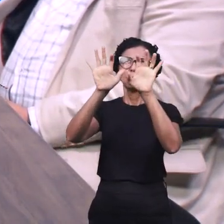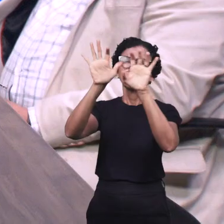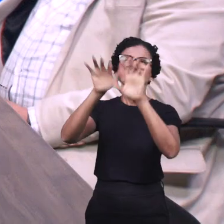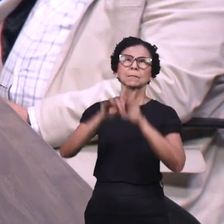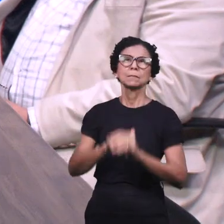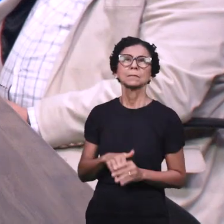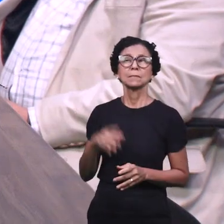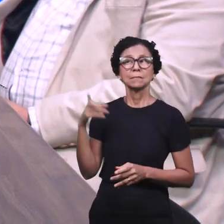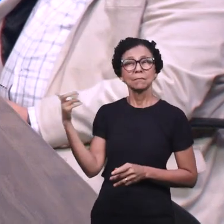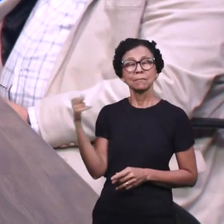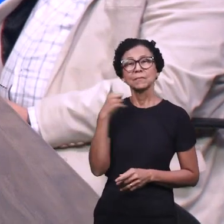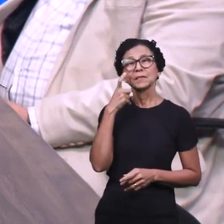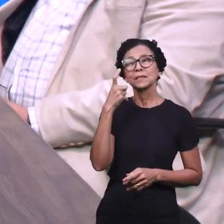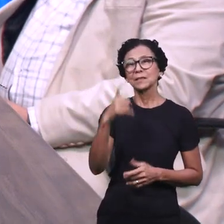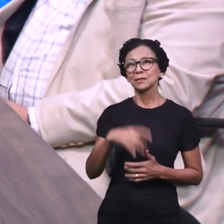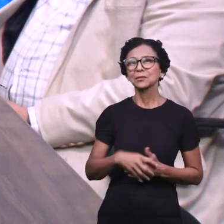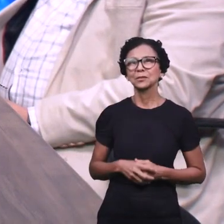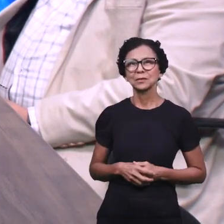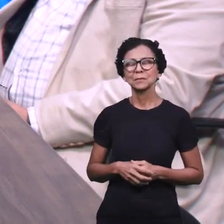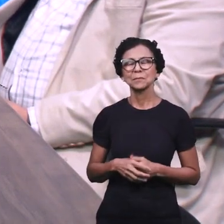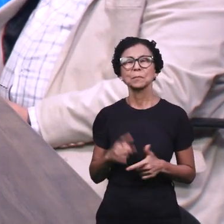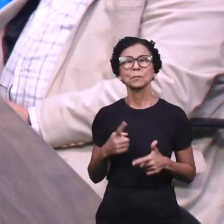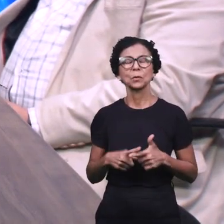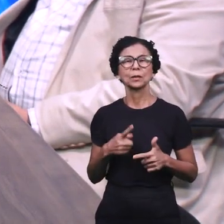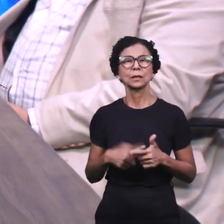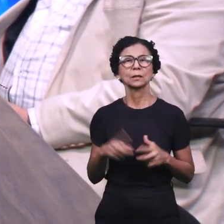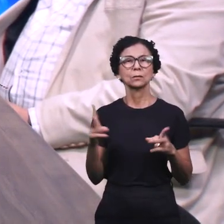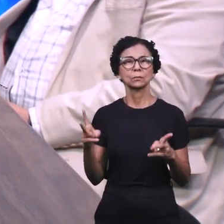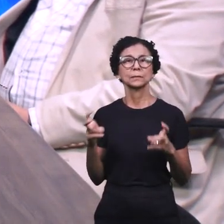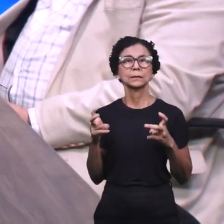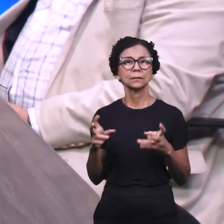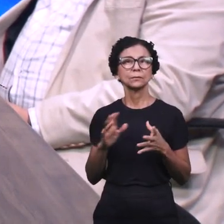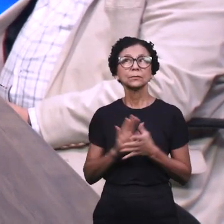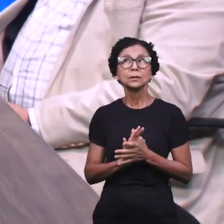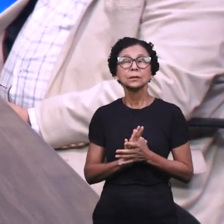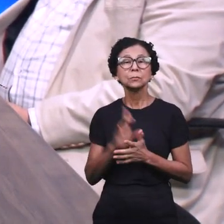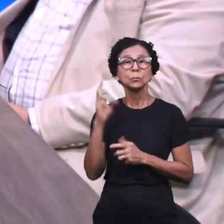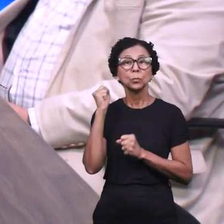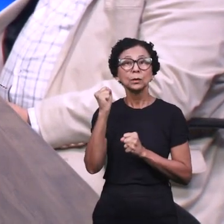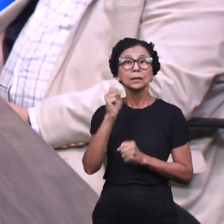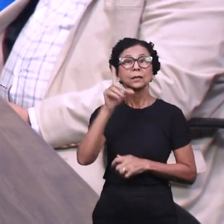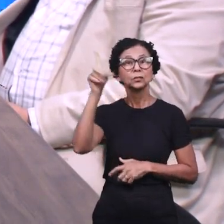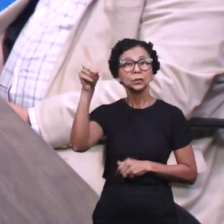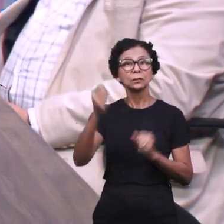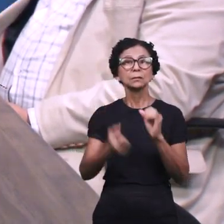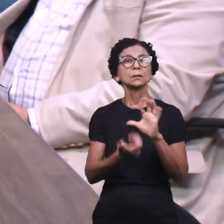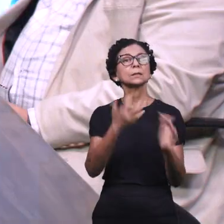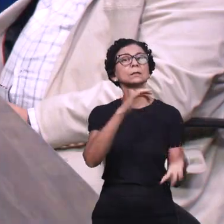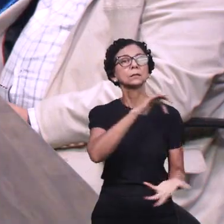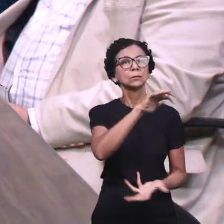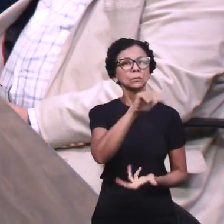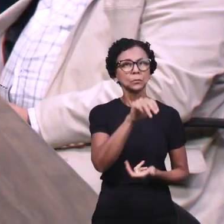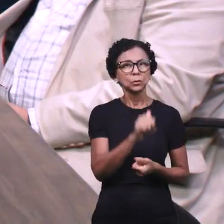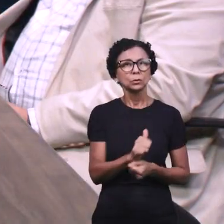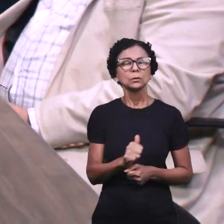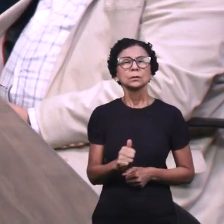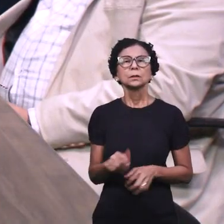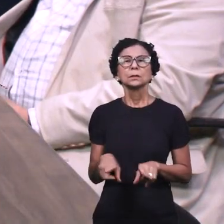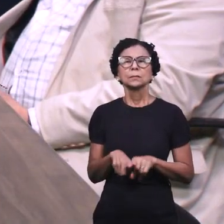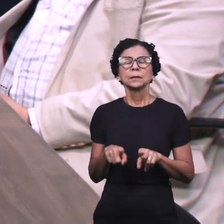interessante, porque nós vamos ver a operação de Deus na criação, né? E nós temos até um vídeo que mostra as